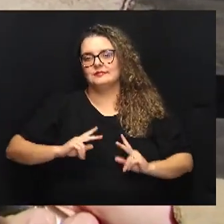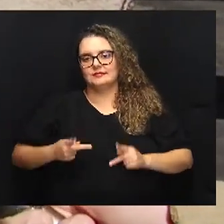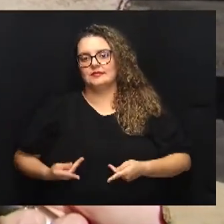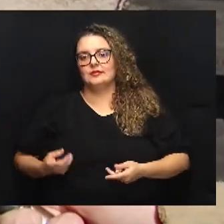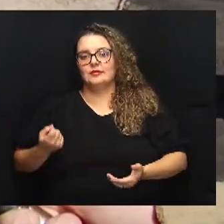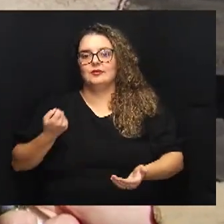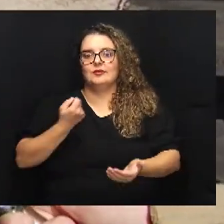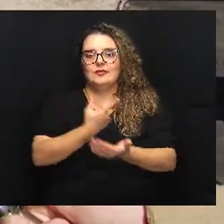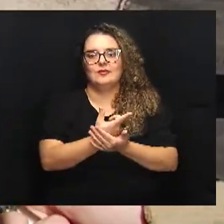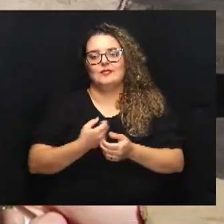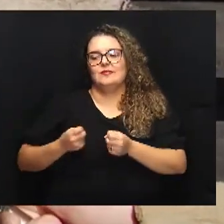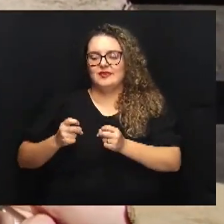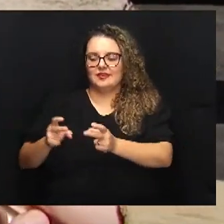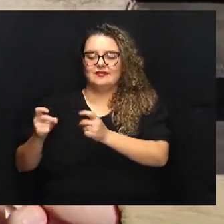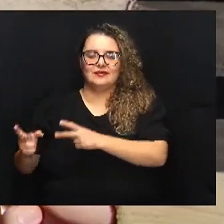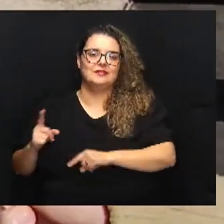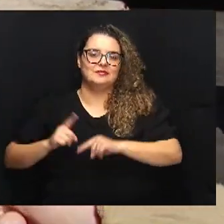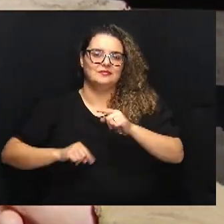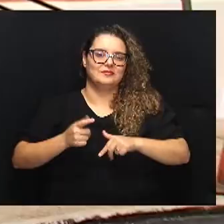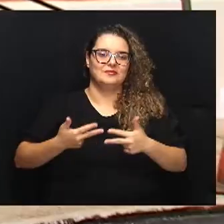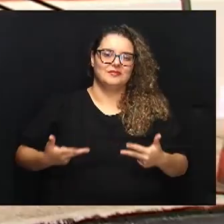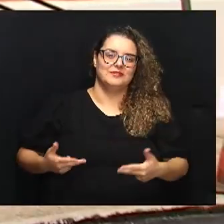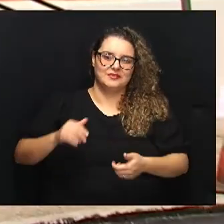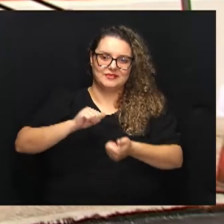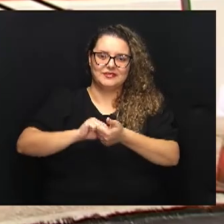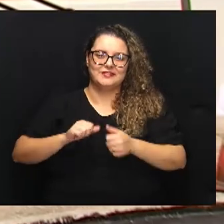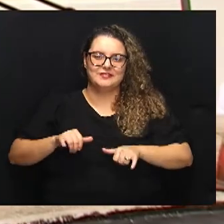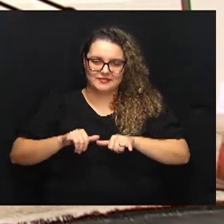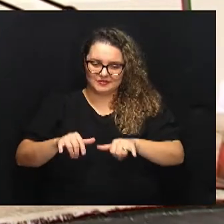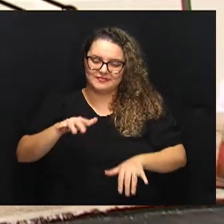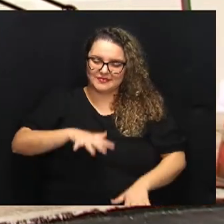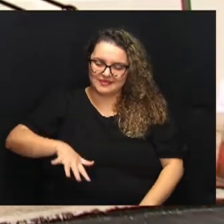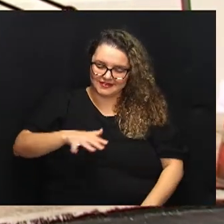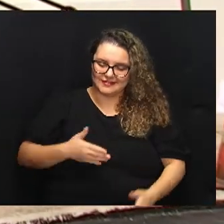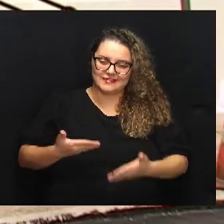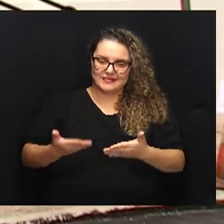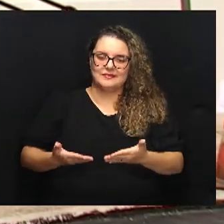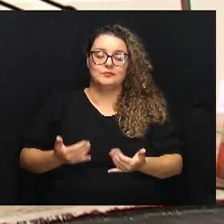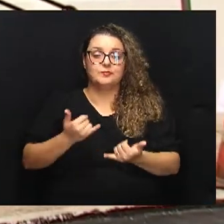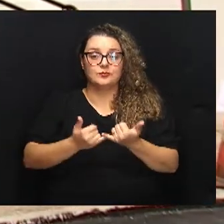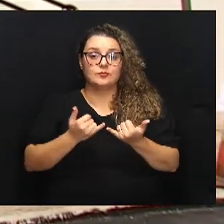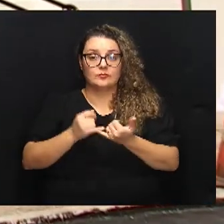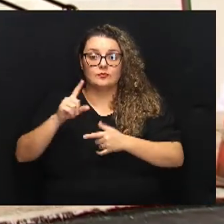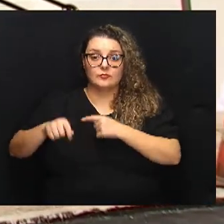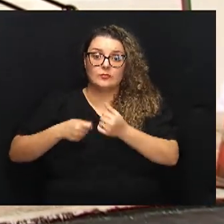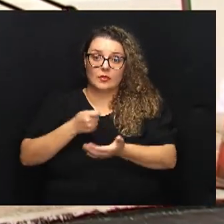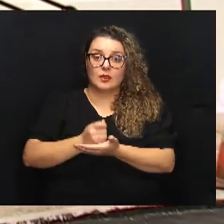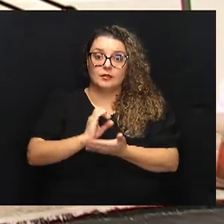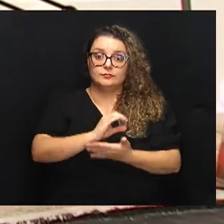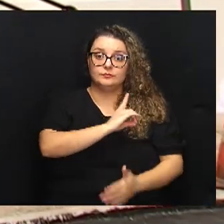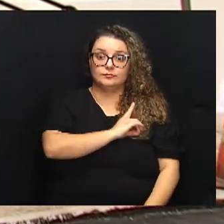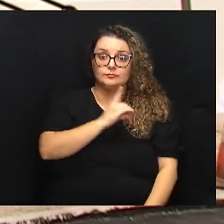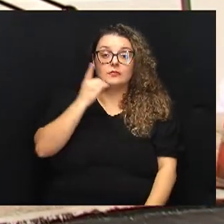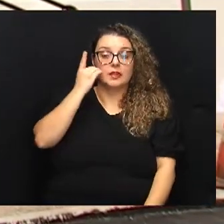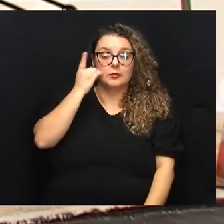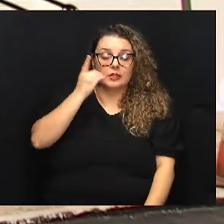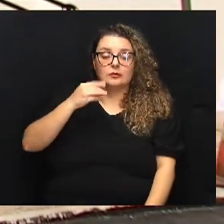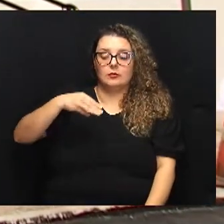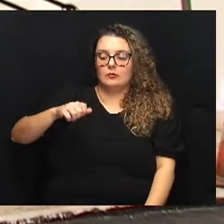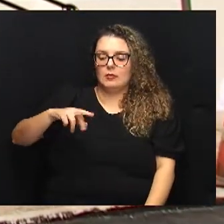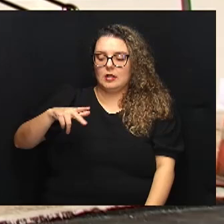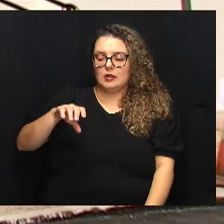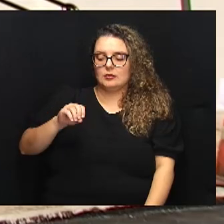vender produtos de qualidade que o Mercadão oferece. Parte deste valor, uma emenda parlamentar do deputado Marcos Pereira,